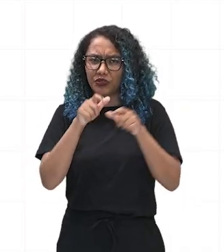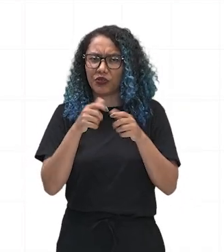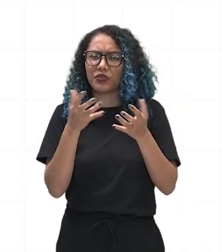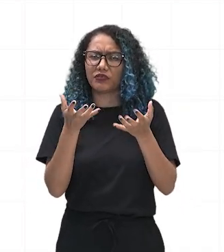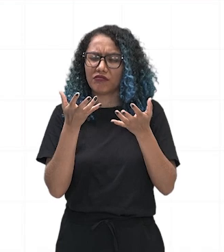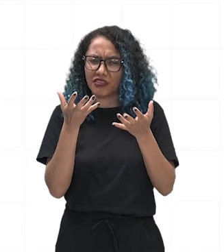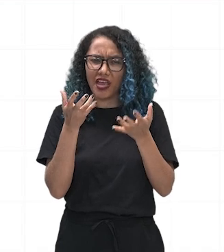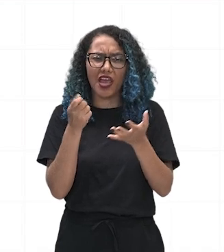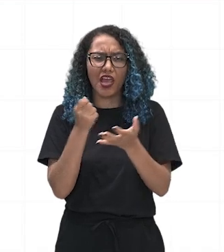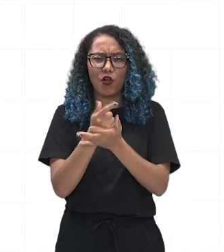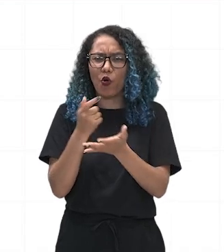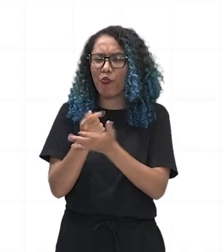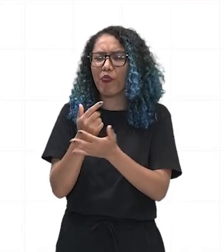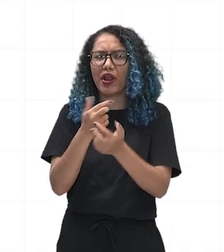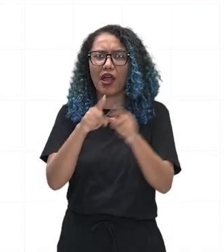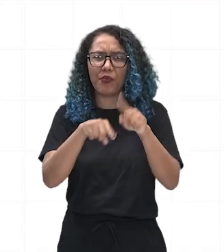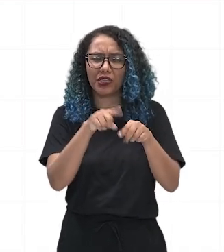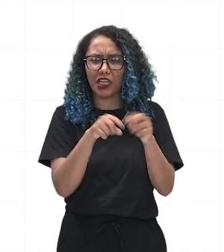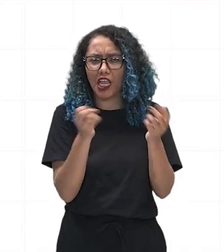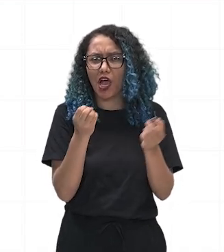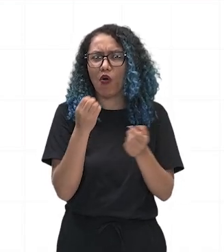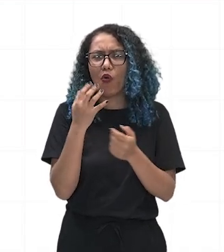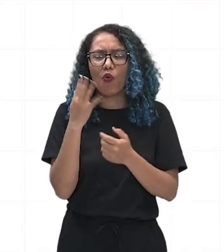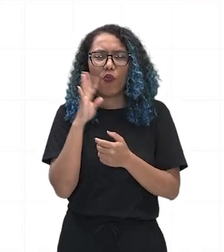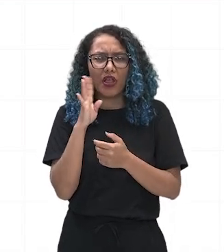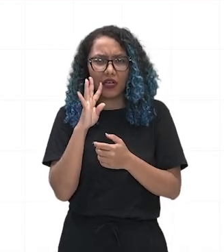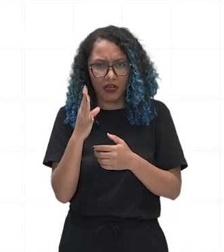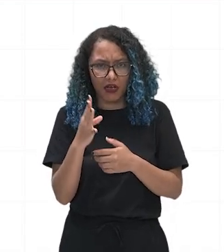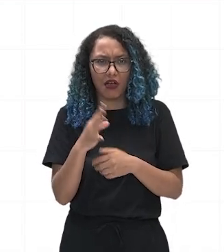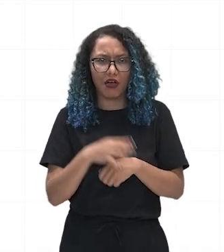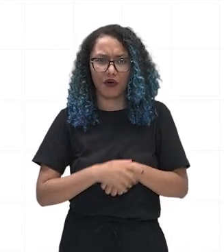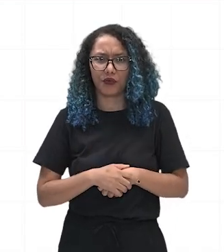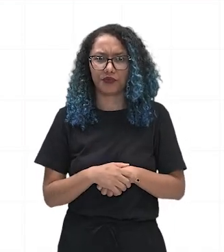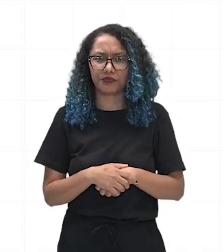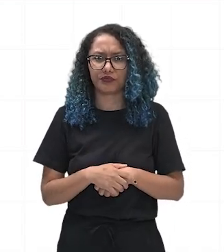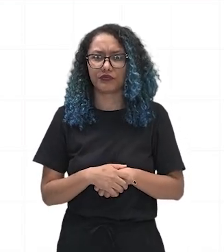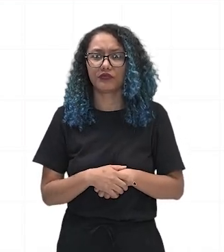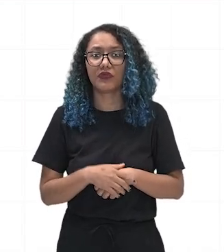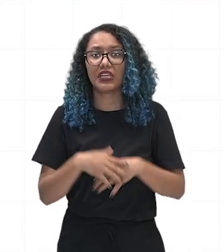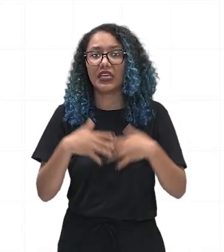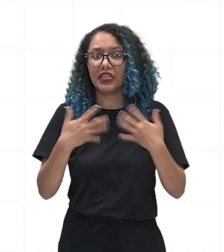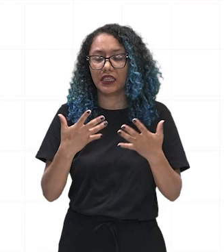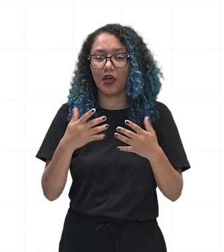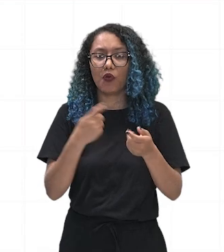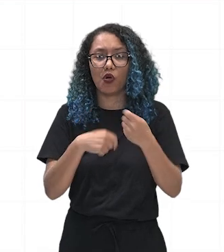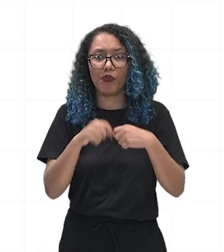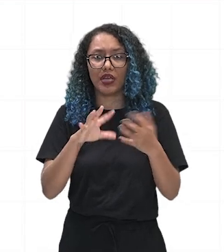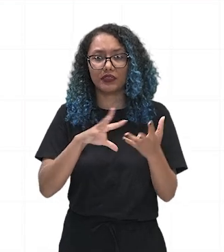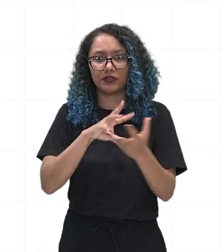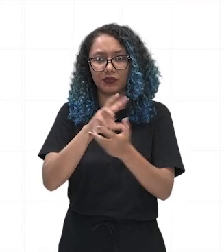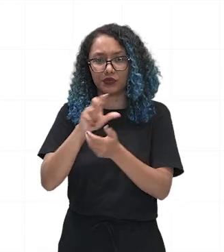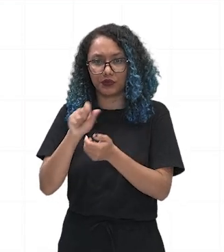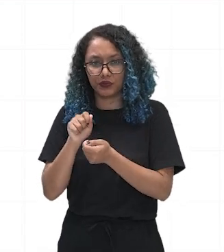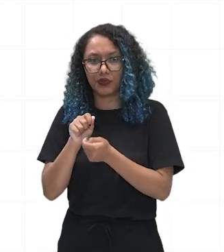comprar. E isso fez, turminha, que o comércio internacional se tornasse ainda